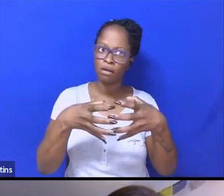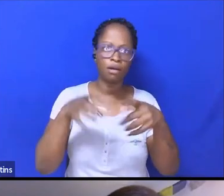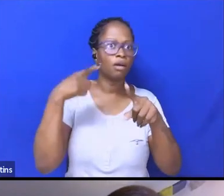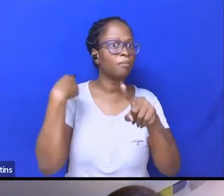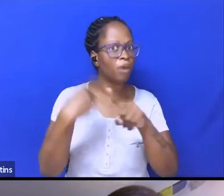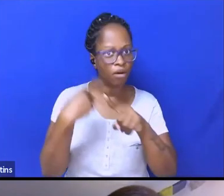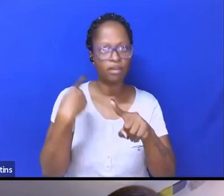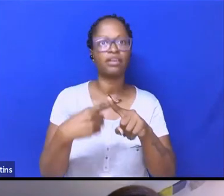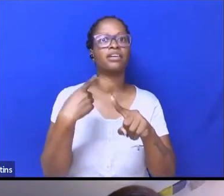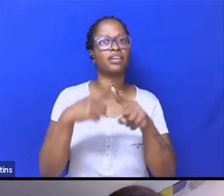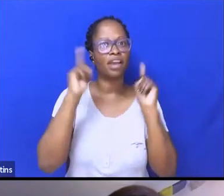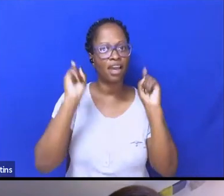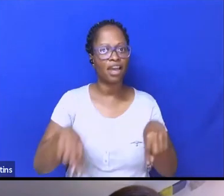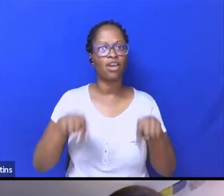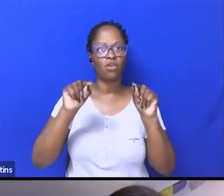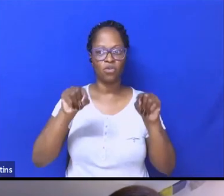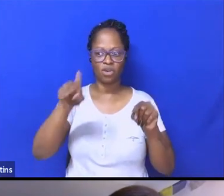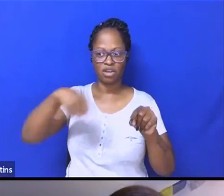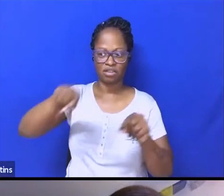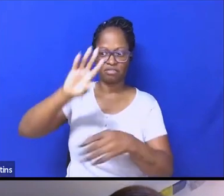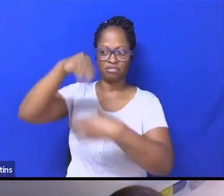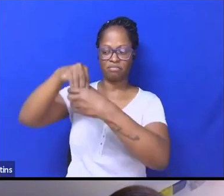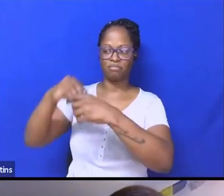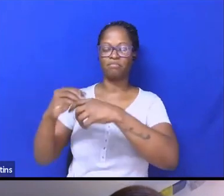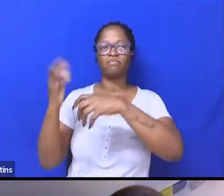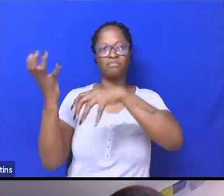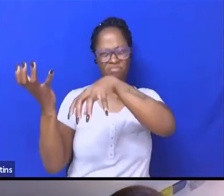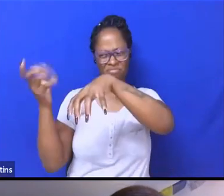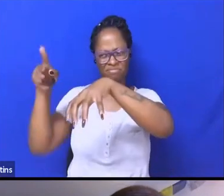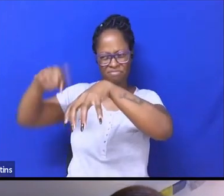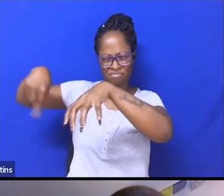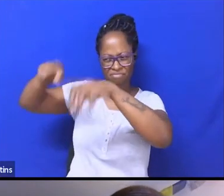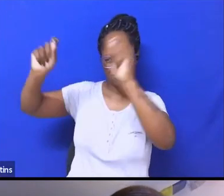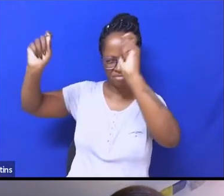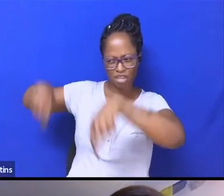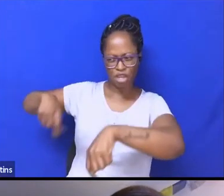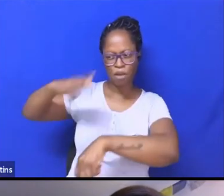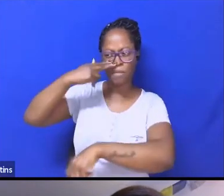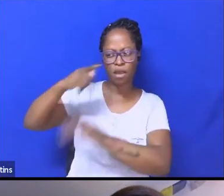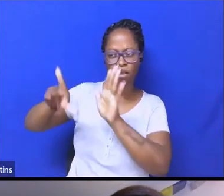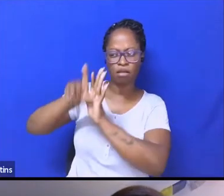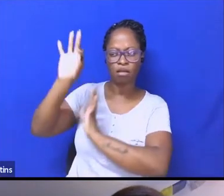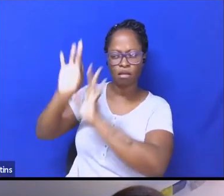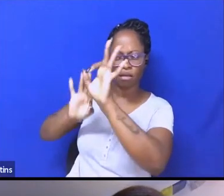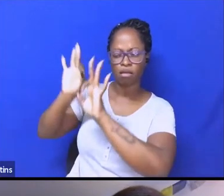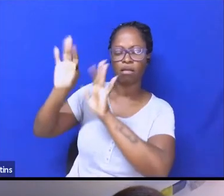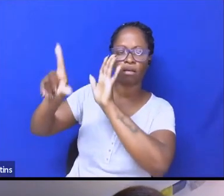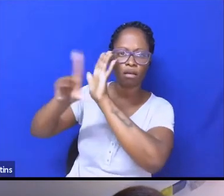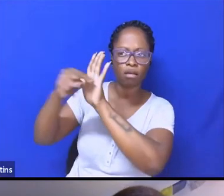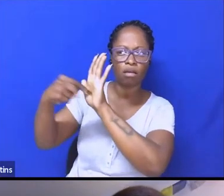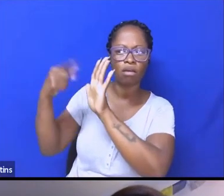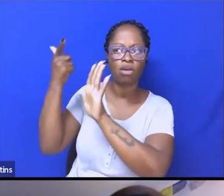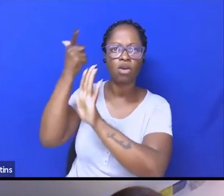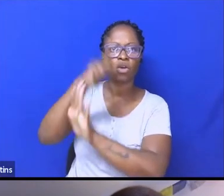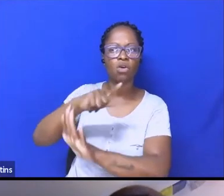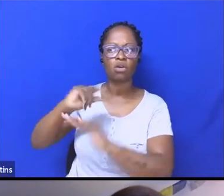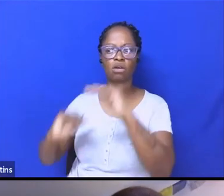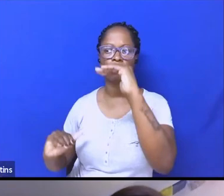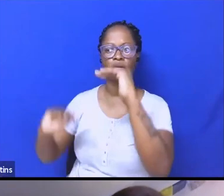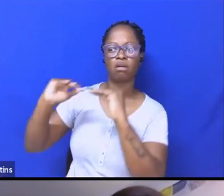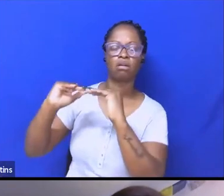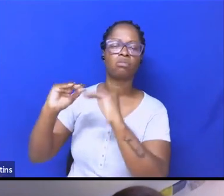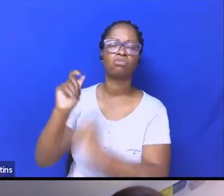limitaron a sua vez a lei que garantiza a paridade não estão presentes na convenção